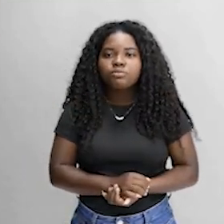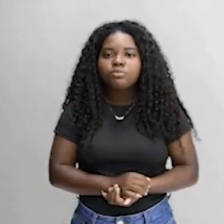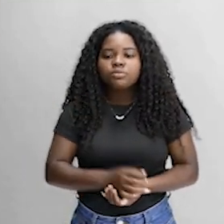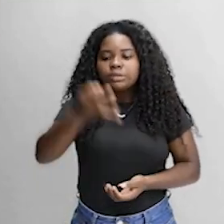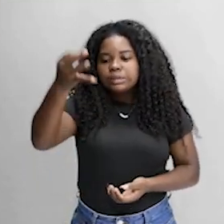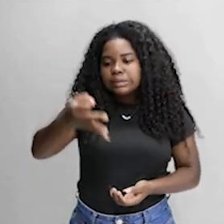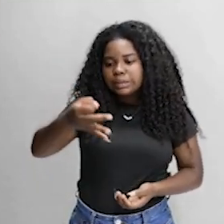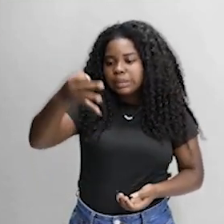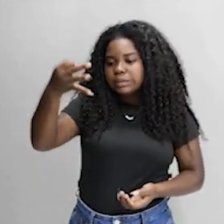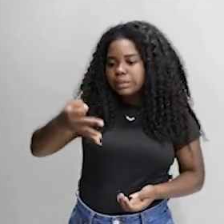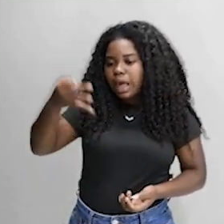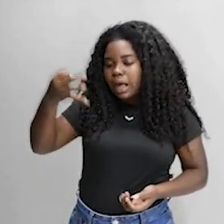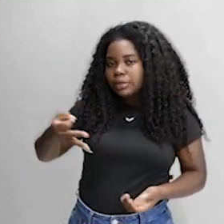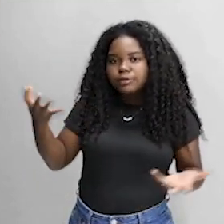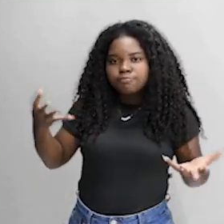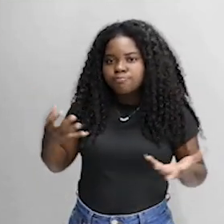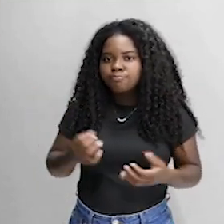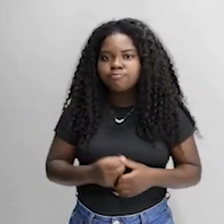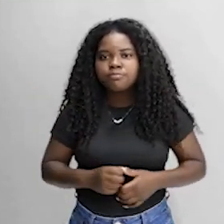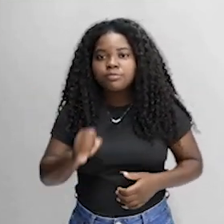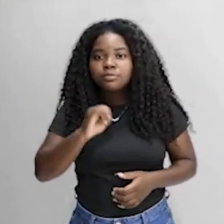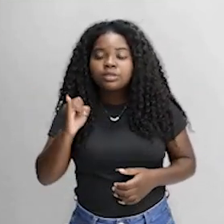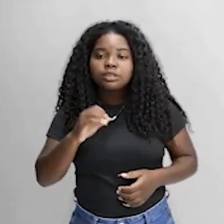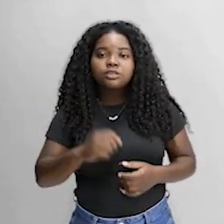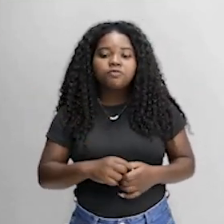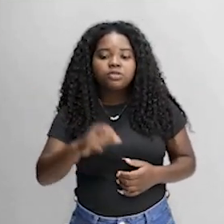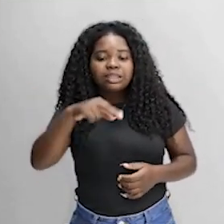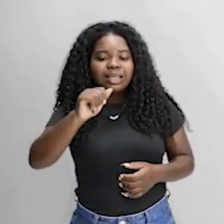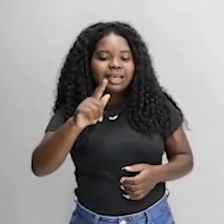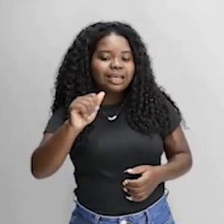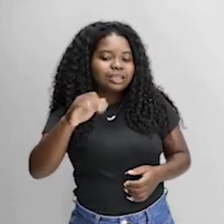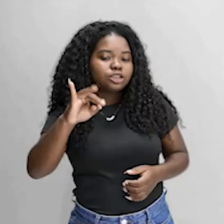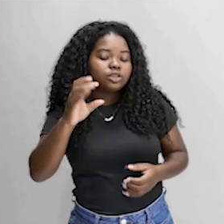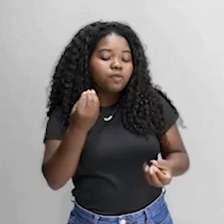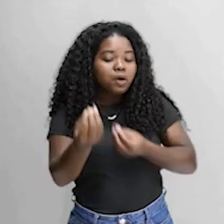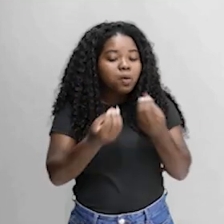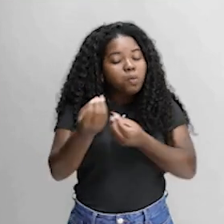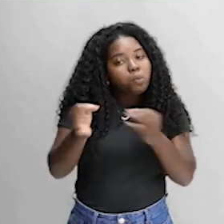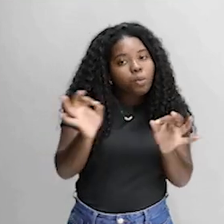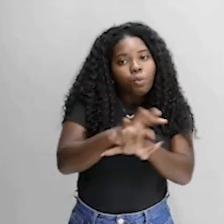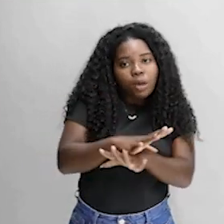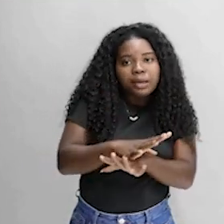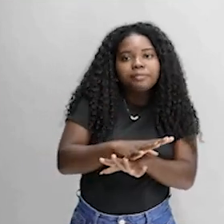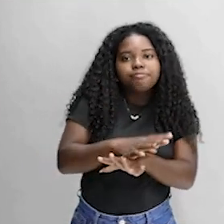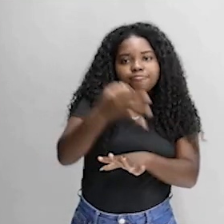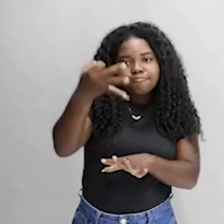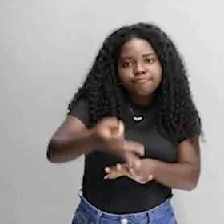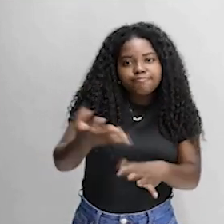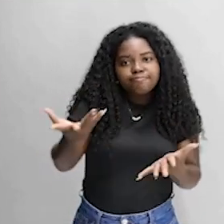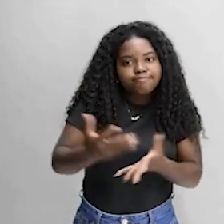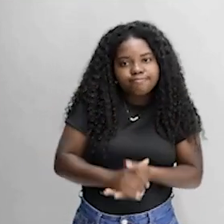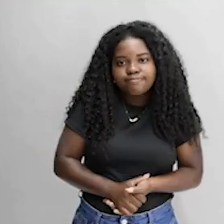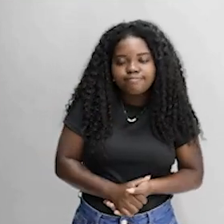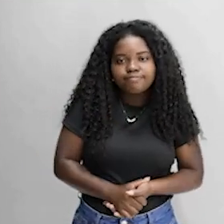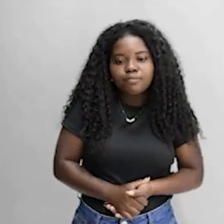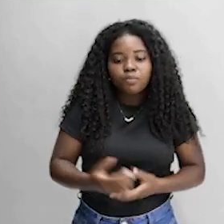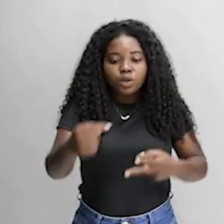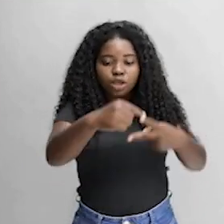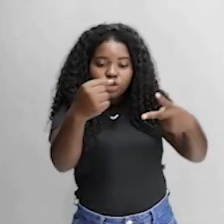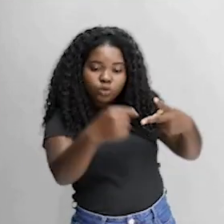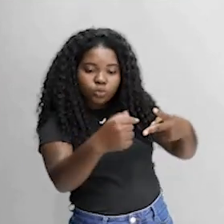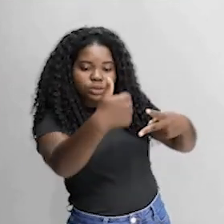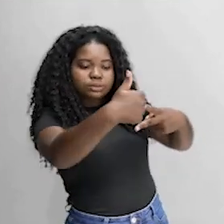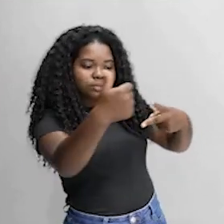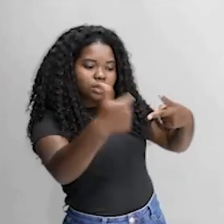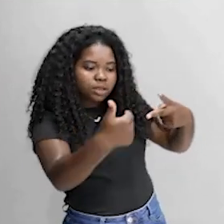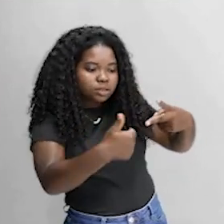para a quinta, se fosse negativa, eu não podia ter conclusão. Porque de duas premissas ou proposições negativas,